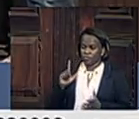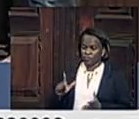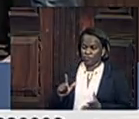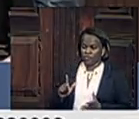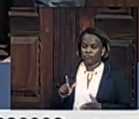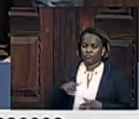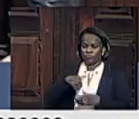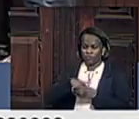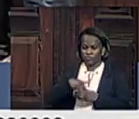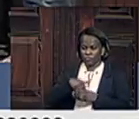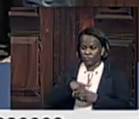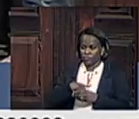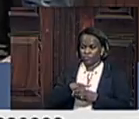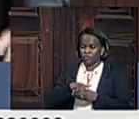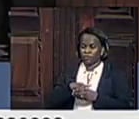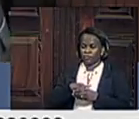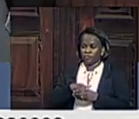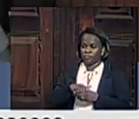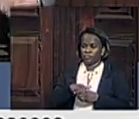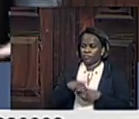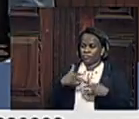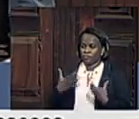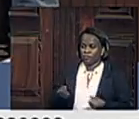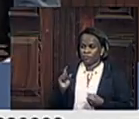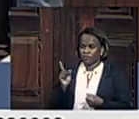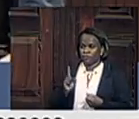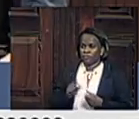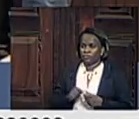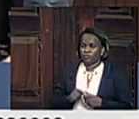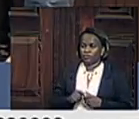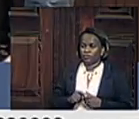vai votar contrário a essa medida.